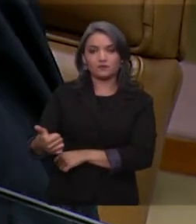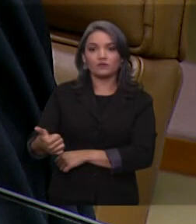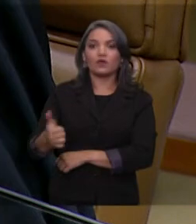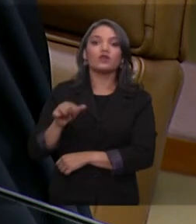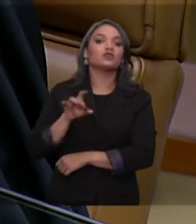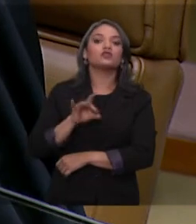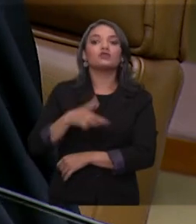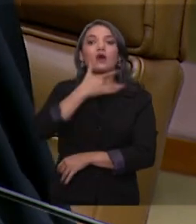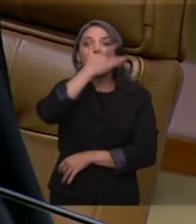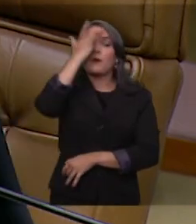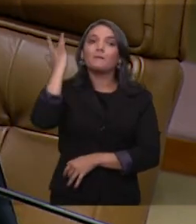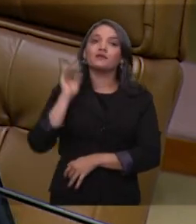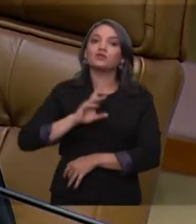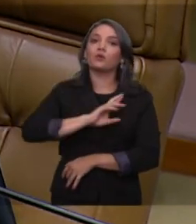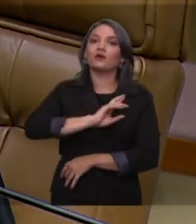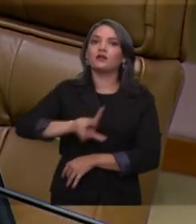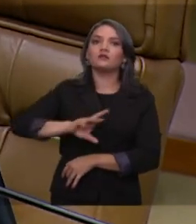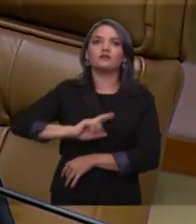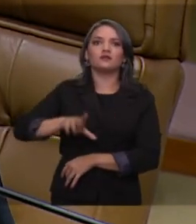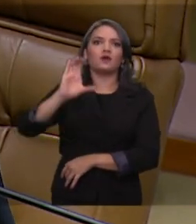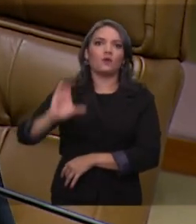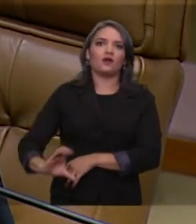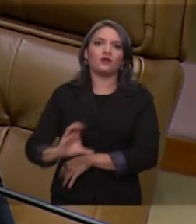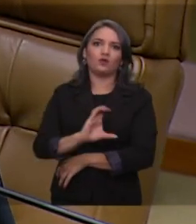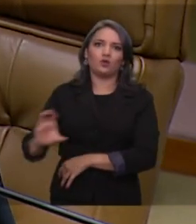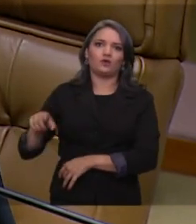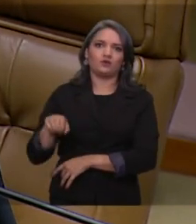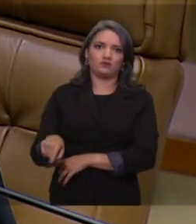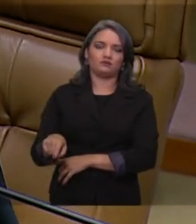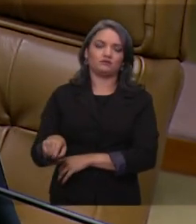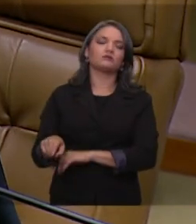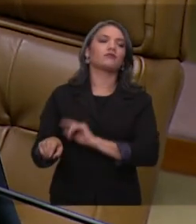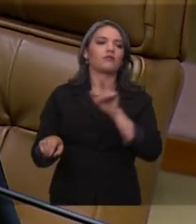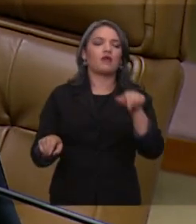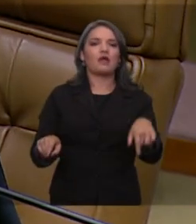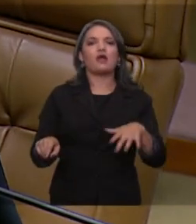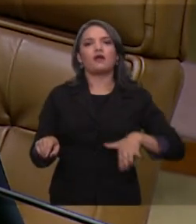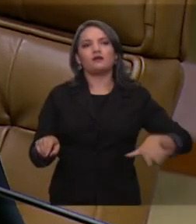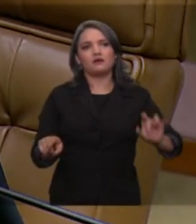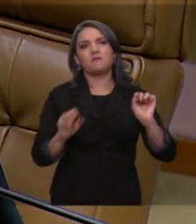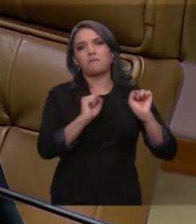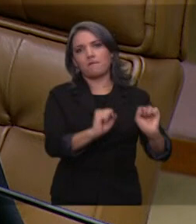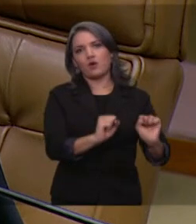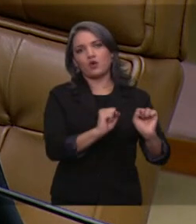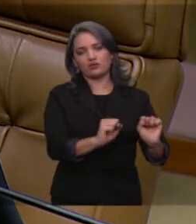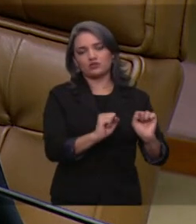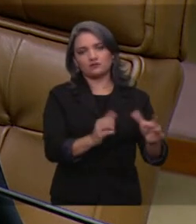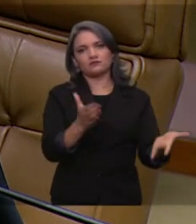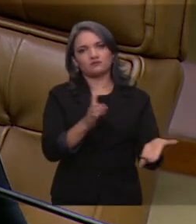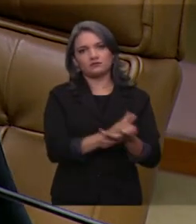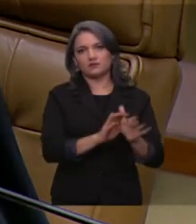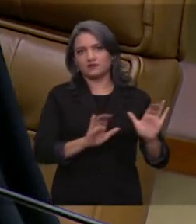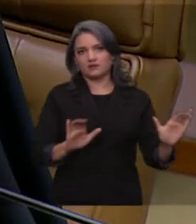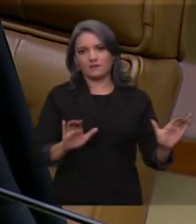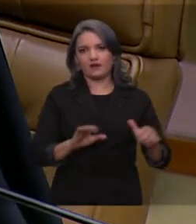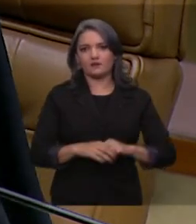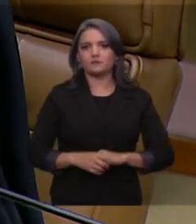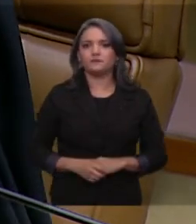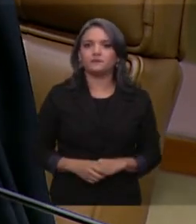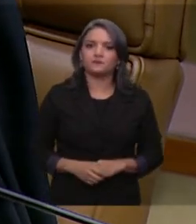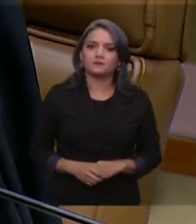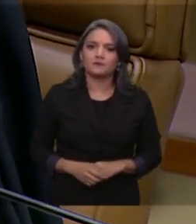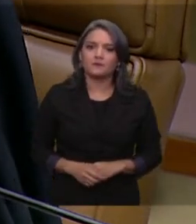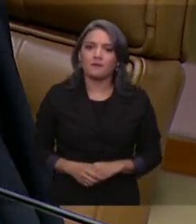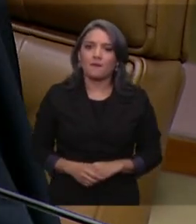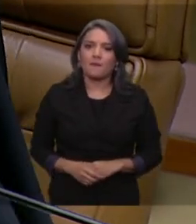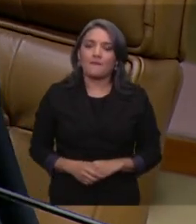não seguissem a religião oficial, para aqueles que não seguissem a religião católica apostólica romana. Lembrando